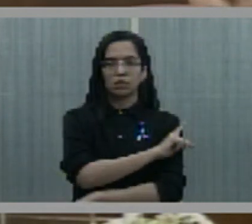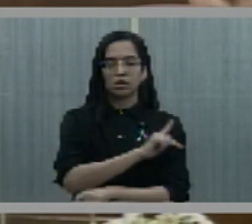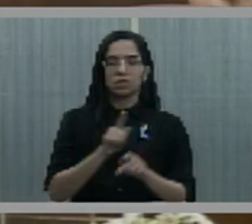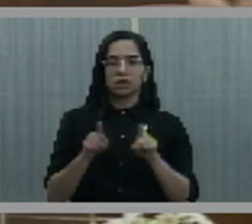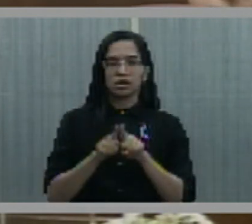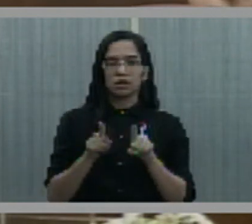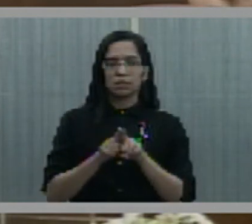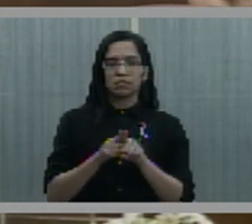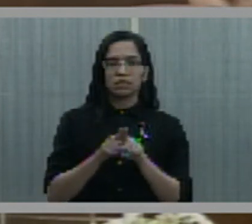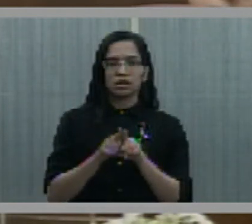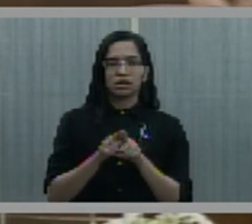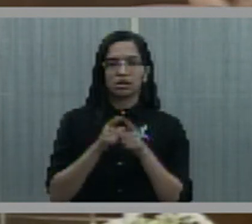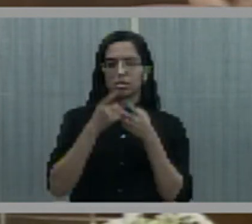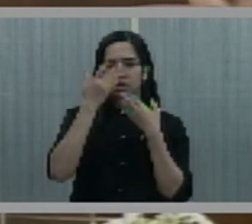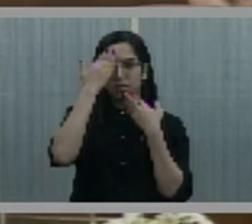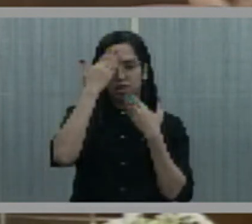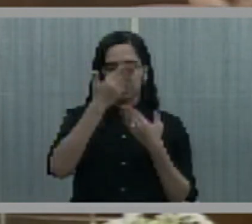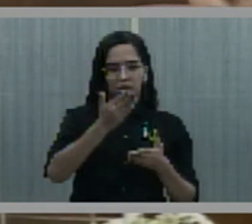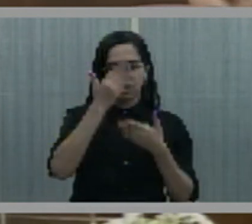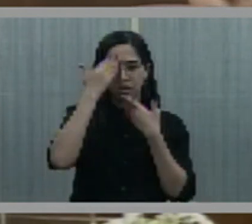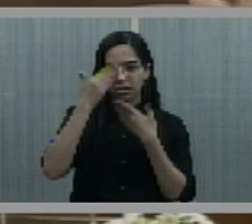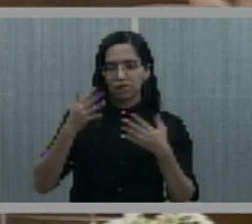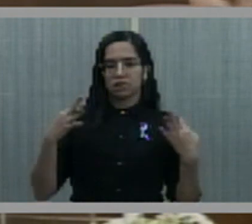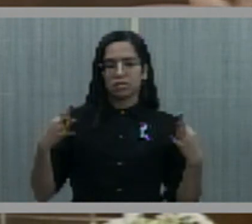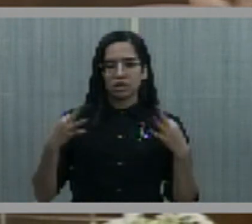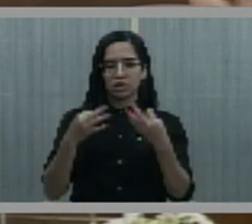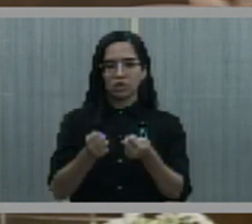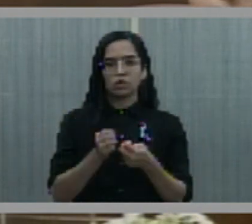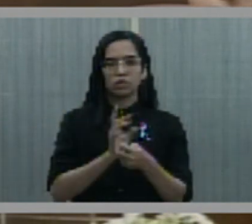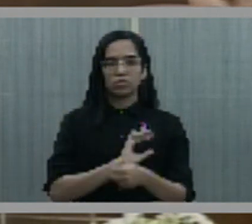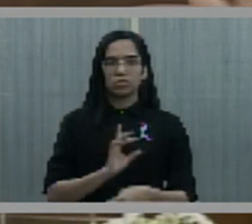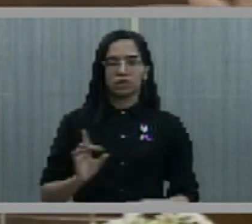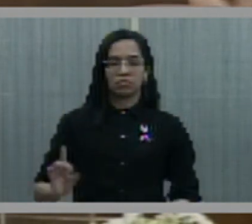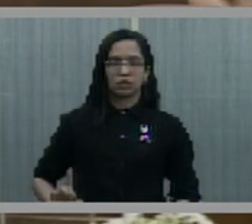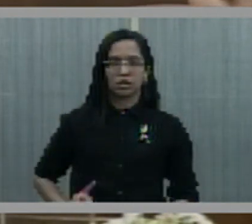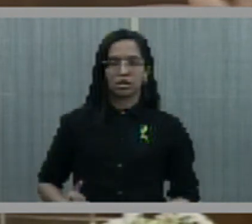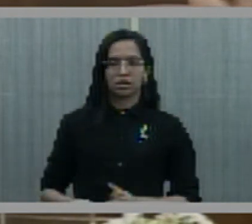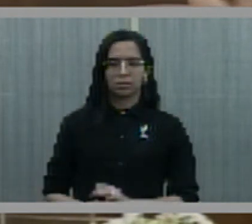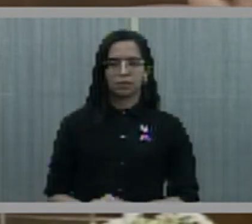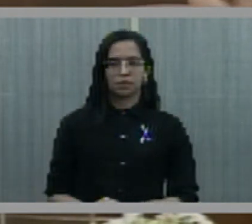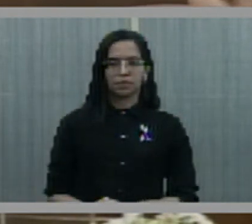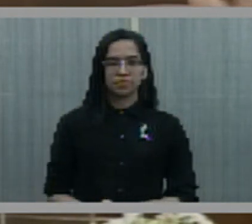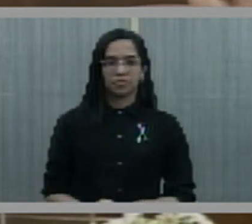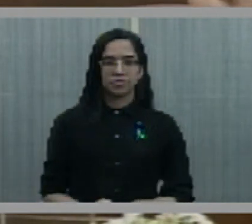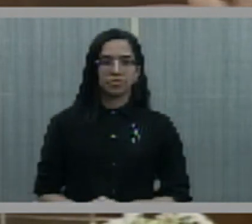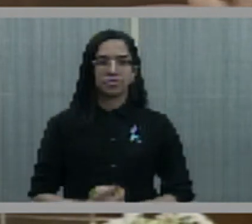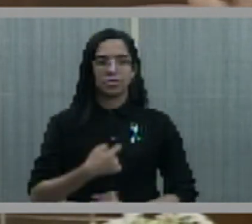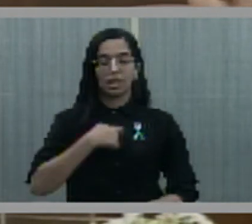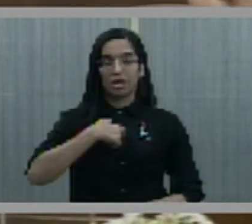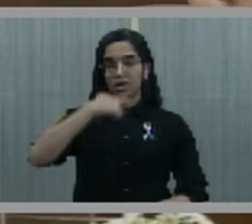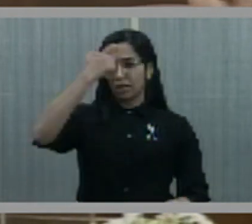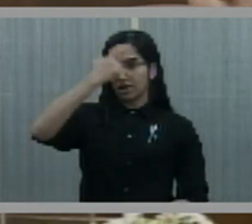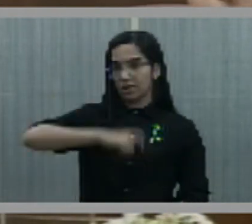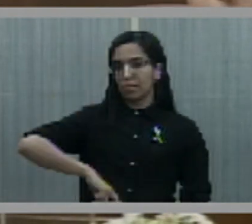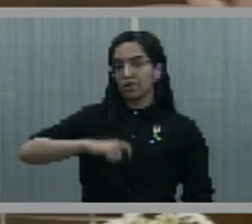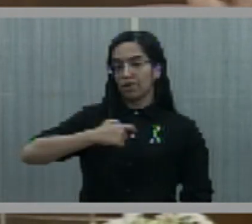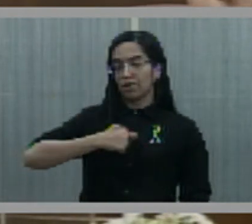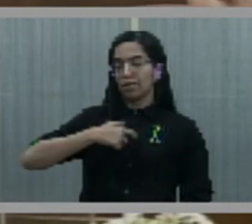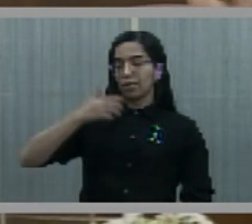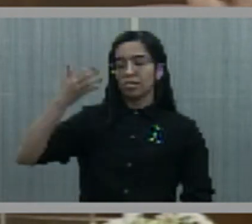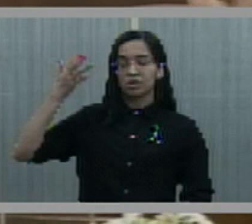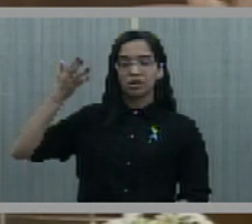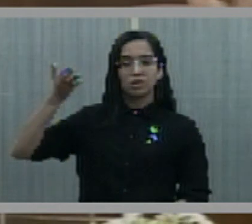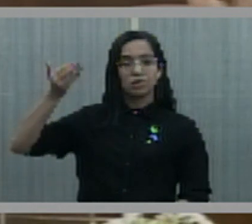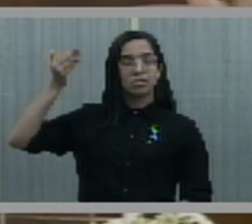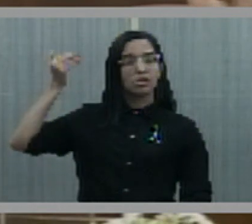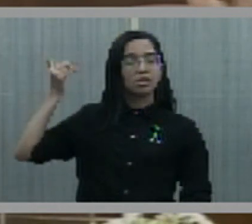gratidão extensiva a todos os parlamentares. Esse servo que vos fala, há muito tempo se tornou